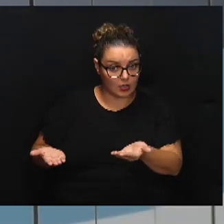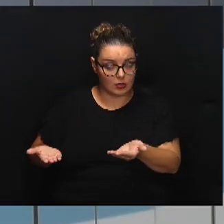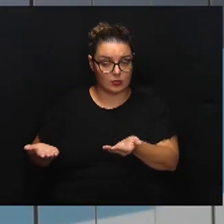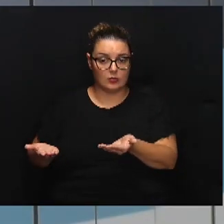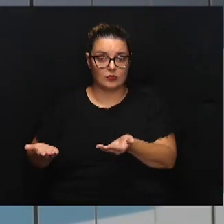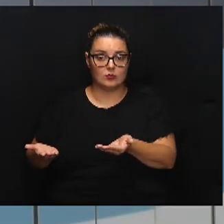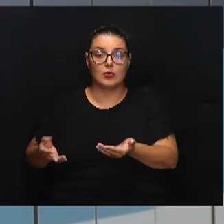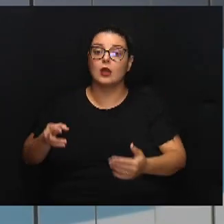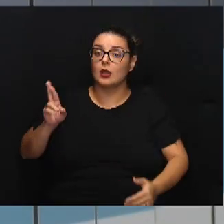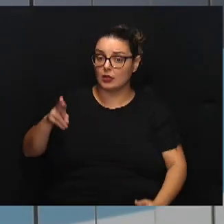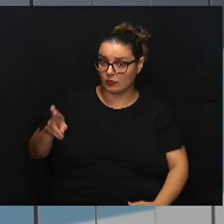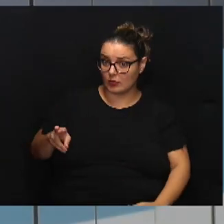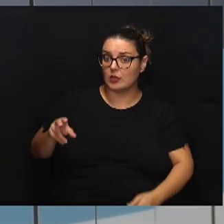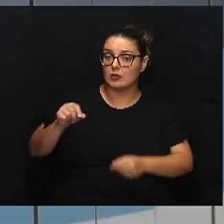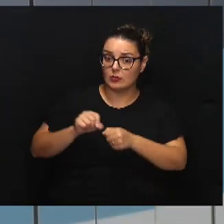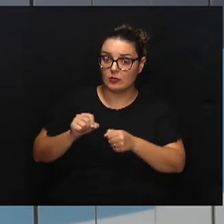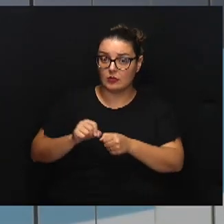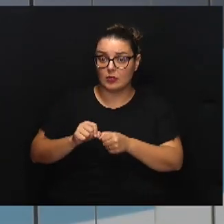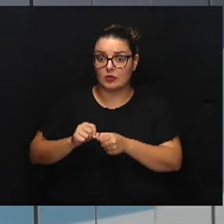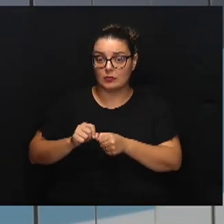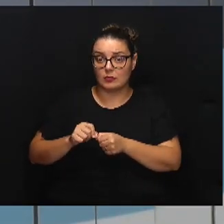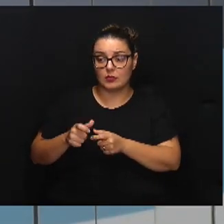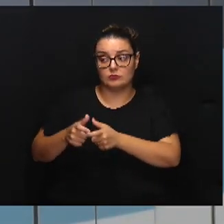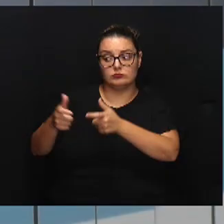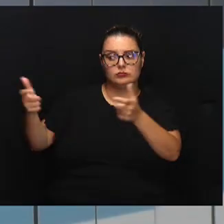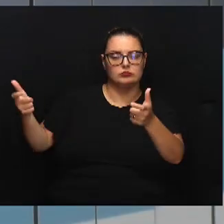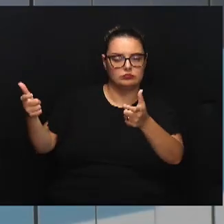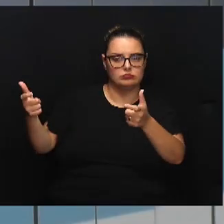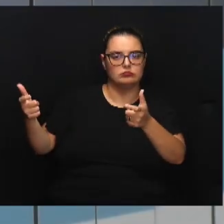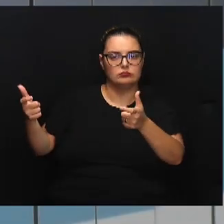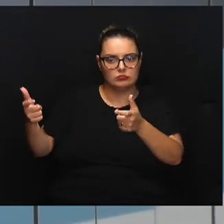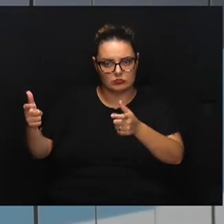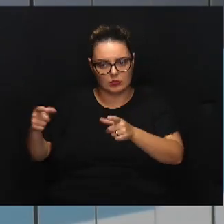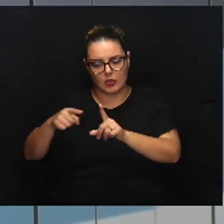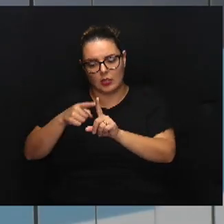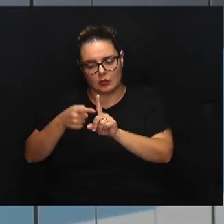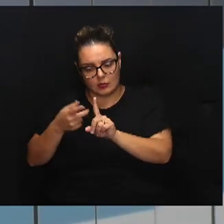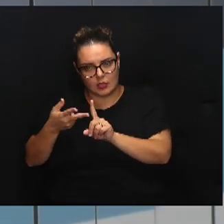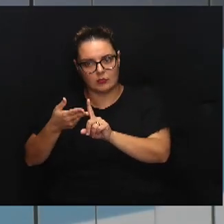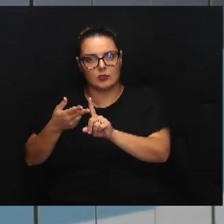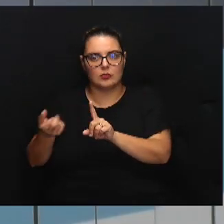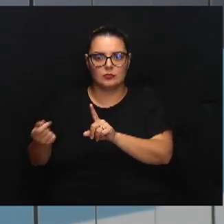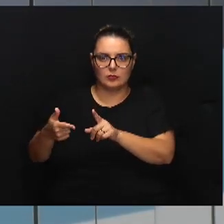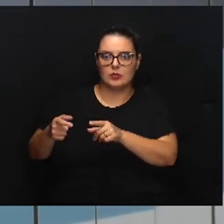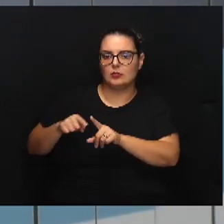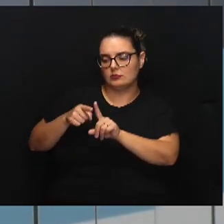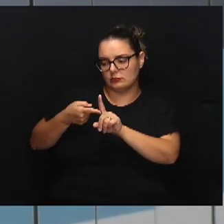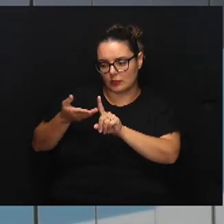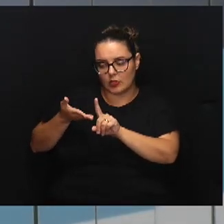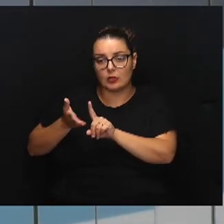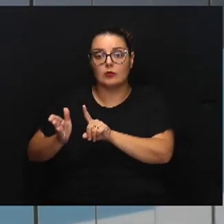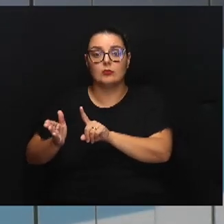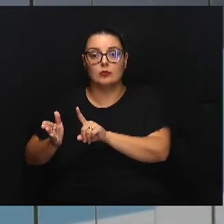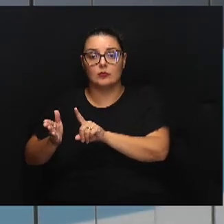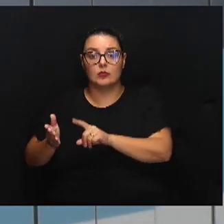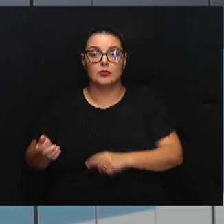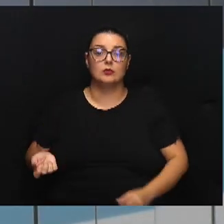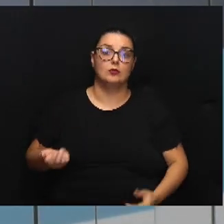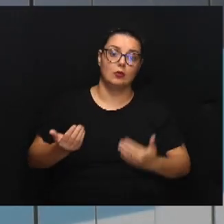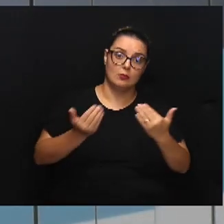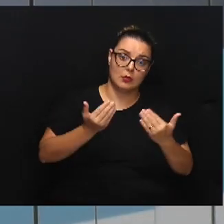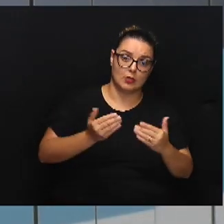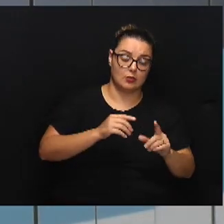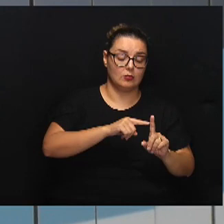as razões que levam a ter uma discrepância tão grande entre a realização desse procedimento nos serviços privados e nos serviços públicos,